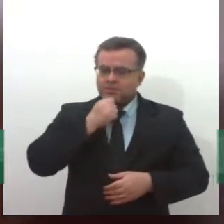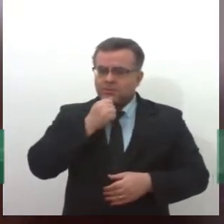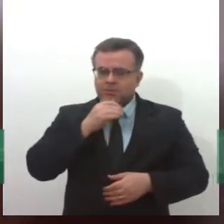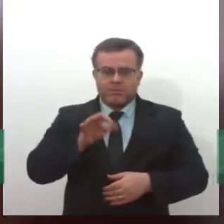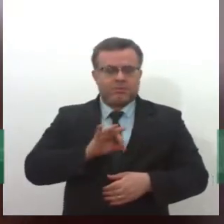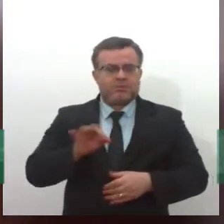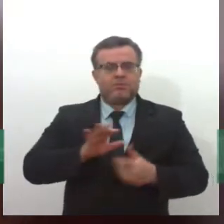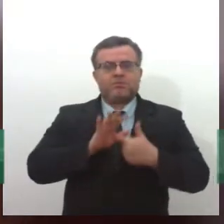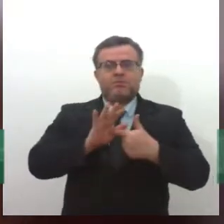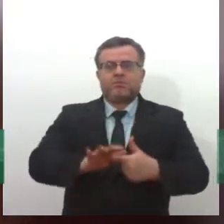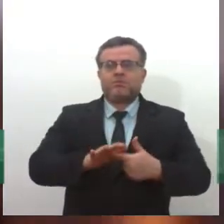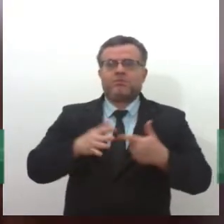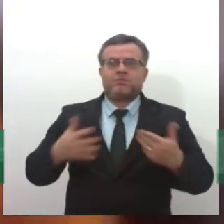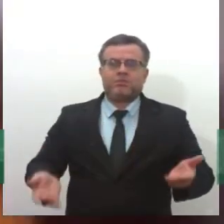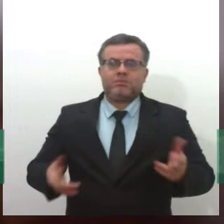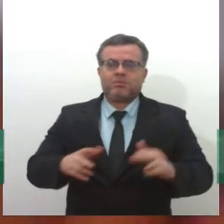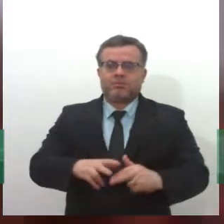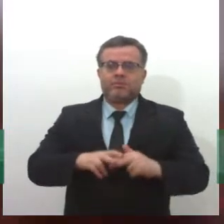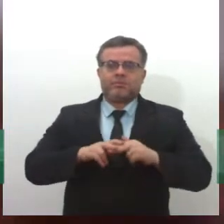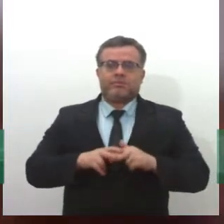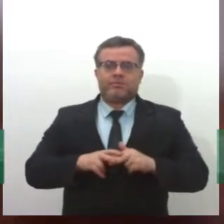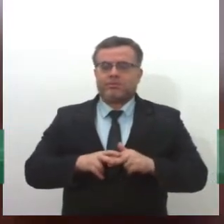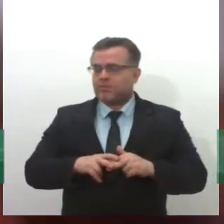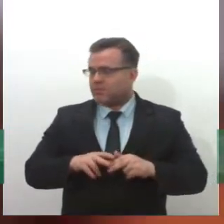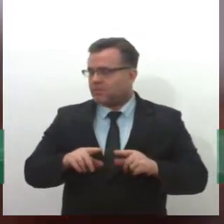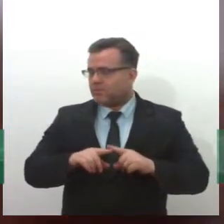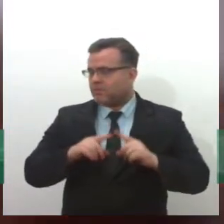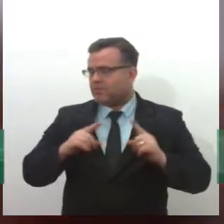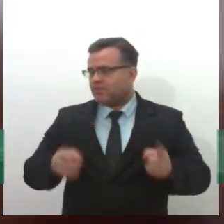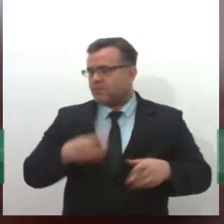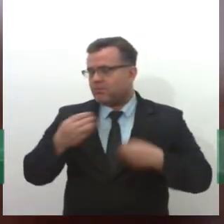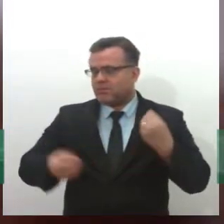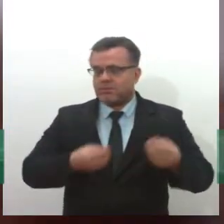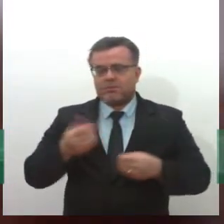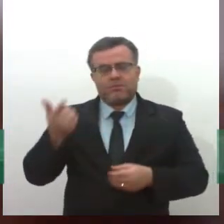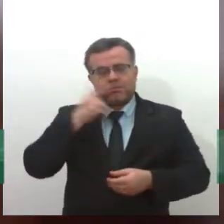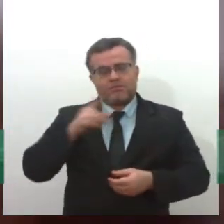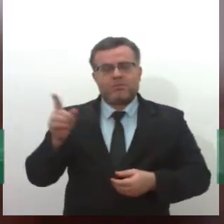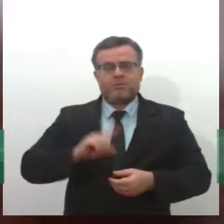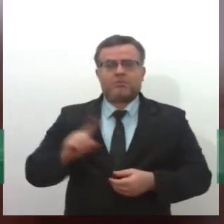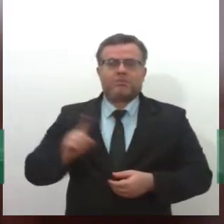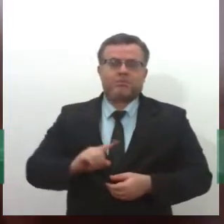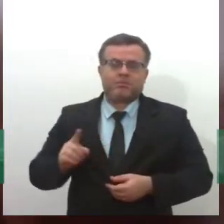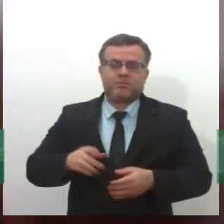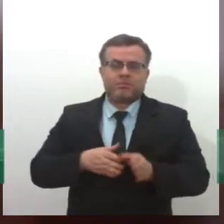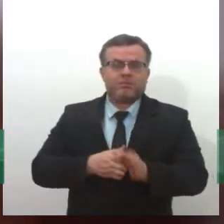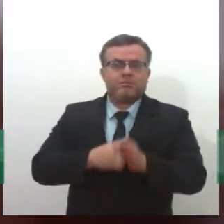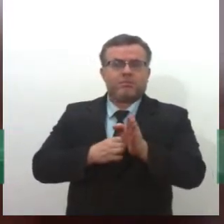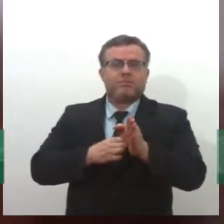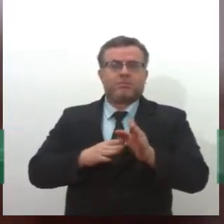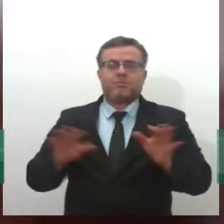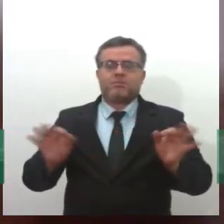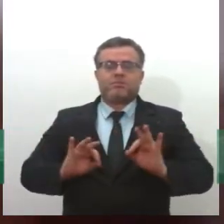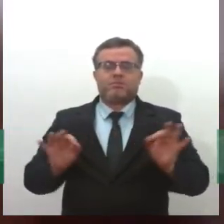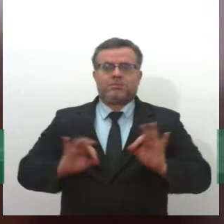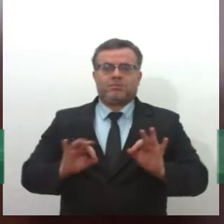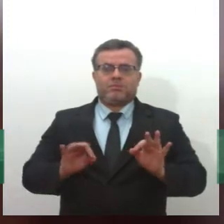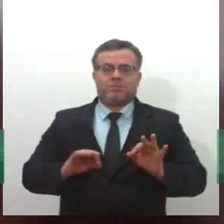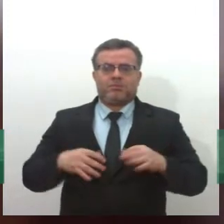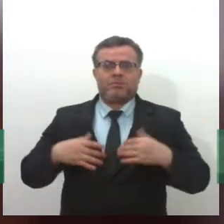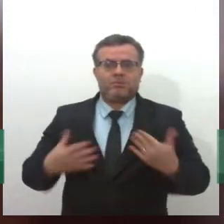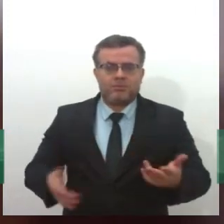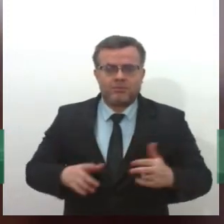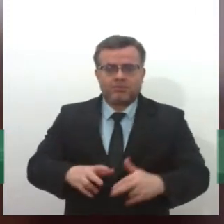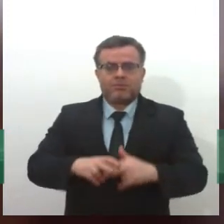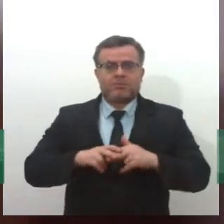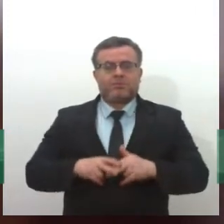tudo foi usado. Não é que o partido teve, por causa da pandemia, não conseguiu usar. Não, ele não conseguiu direcionar para mulheres, não conseguiu direcionar para pessoas negras. Então,